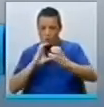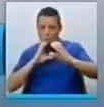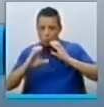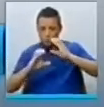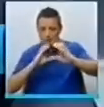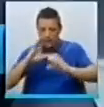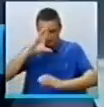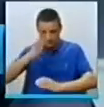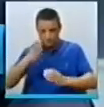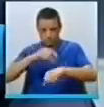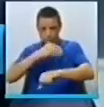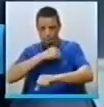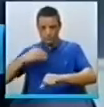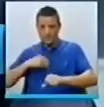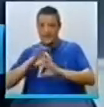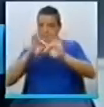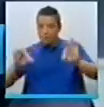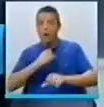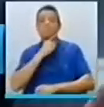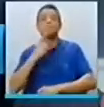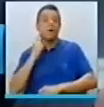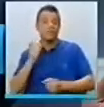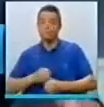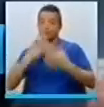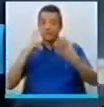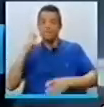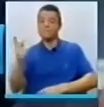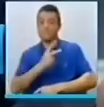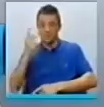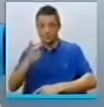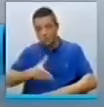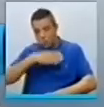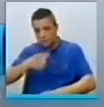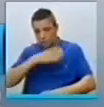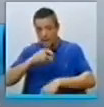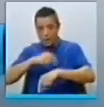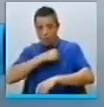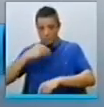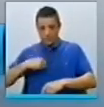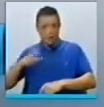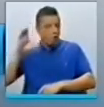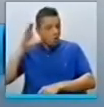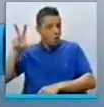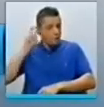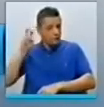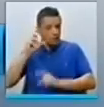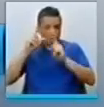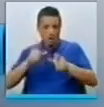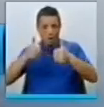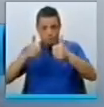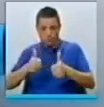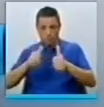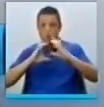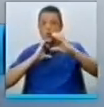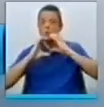médico o médico muitas vezes é como meu Padre é quem nós saber ouvir ouvir ouvir é um bom indicador de